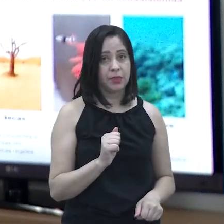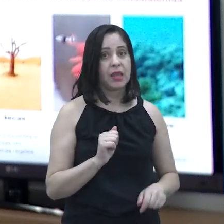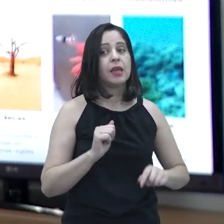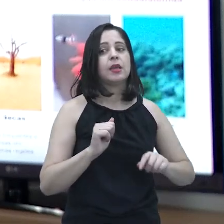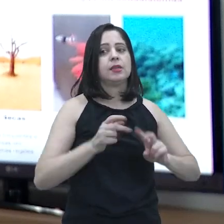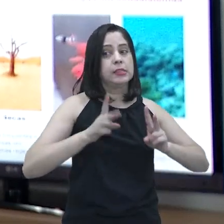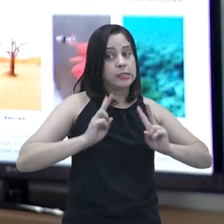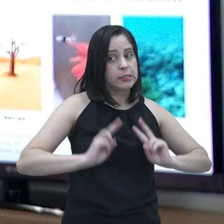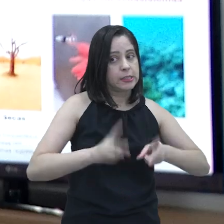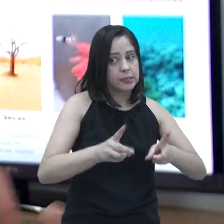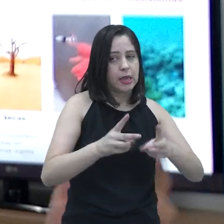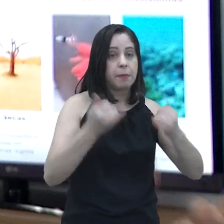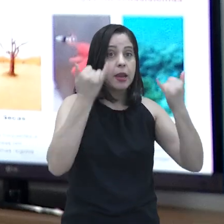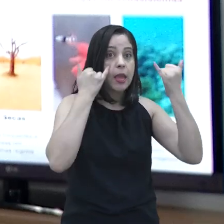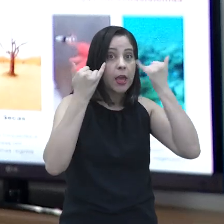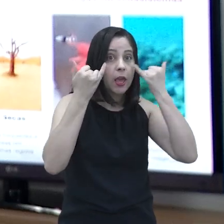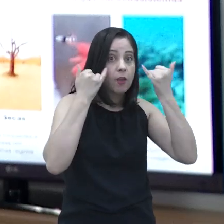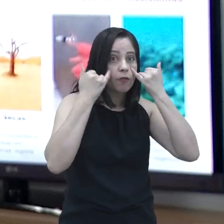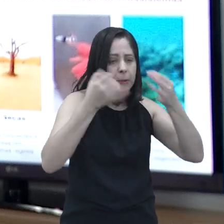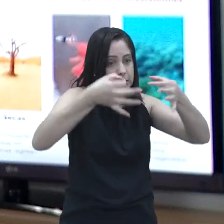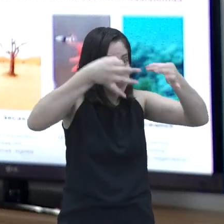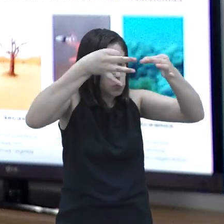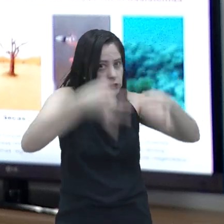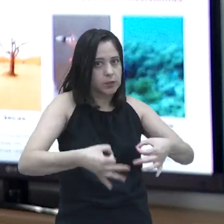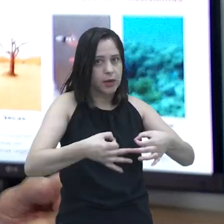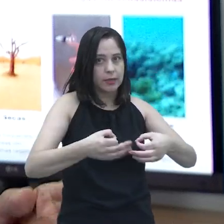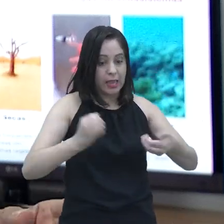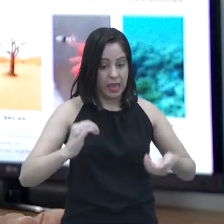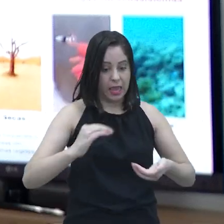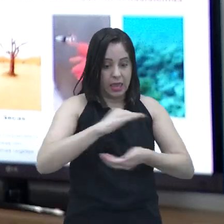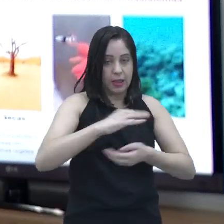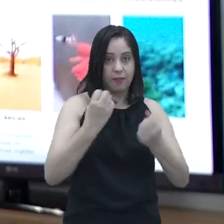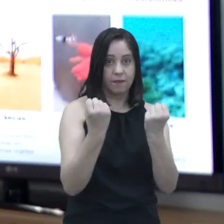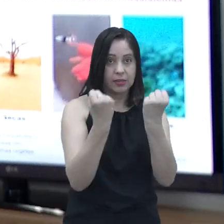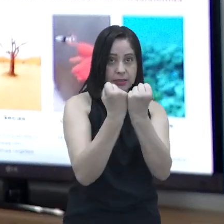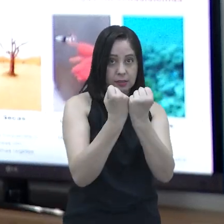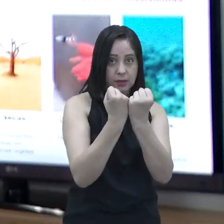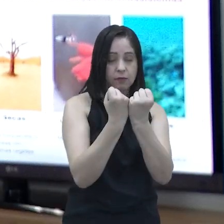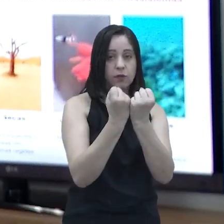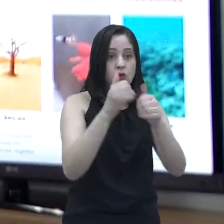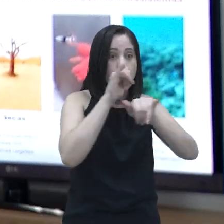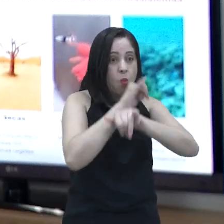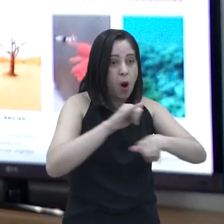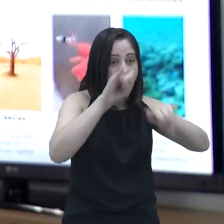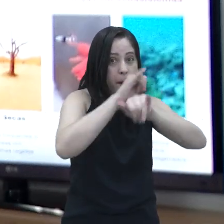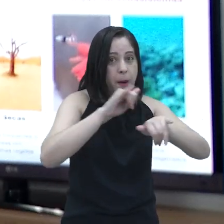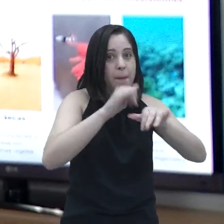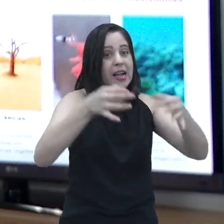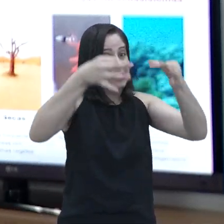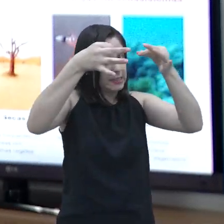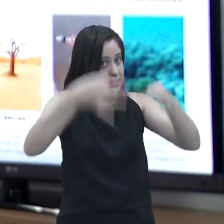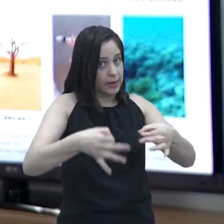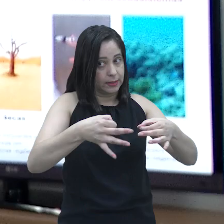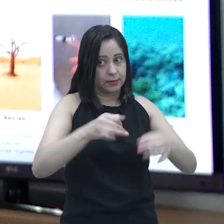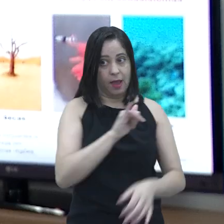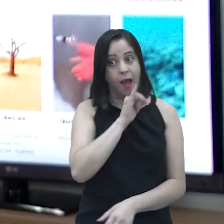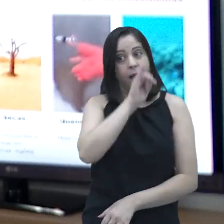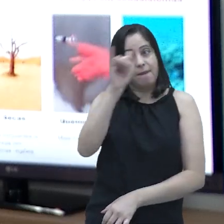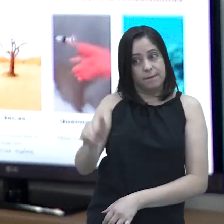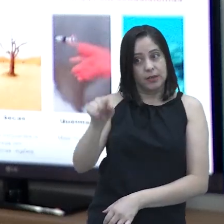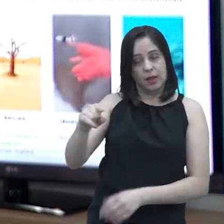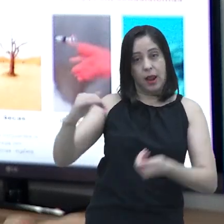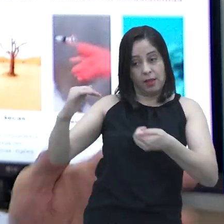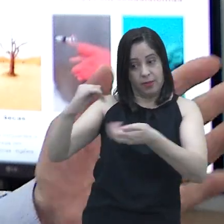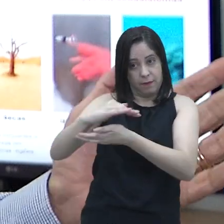falei, é melhorar os alertas e transmitir à população e à defesa civil, porque nosso trabalho é emitir alertas que vão para a